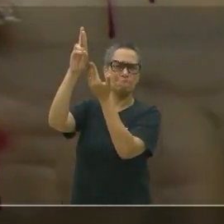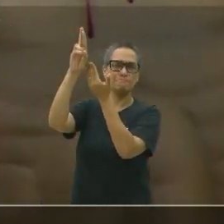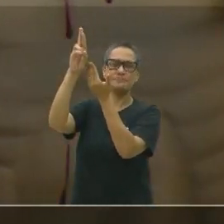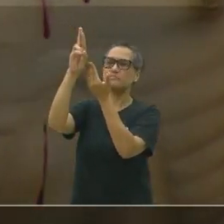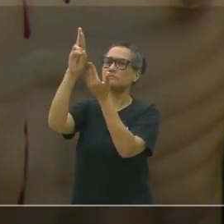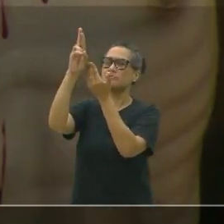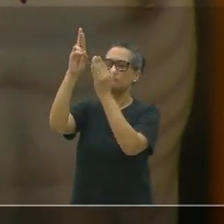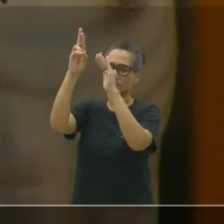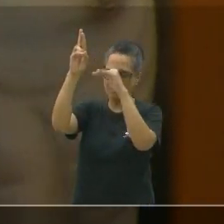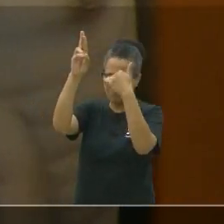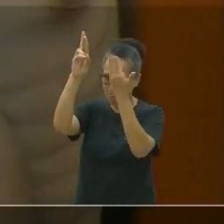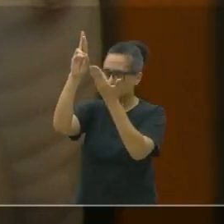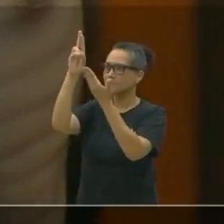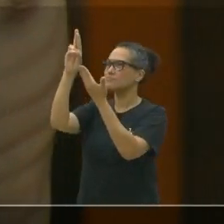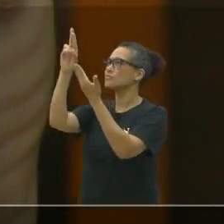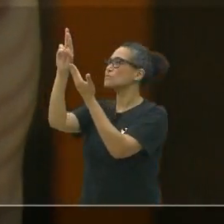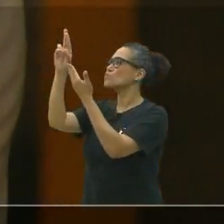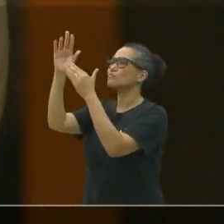Yeshua,